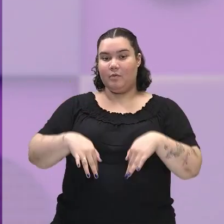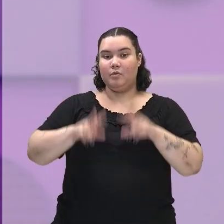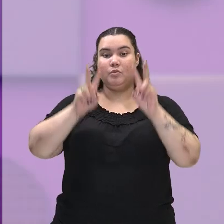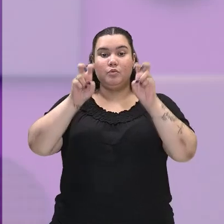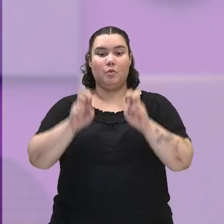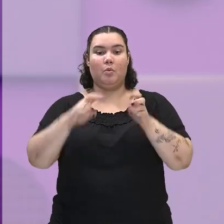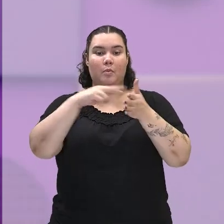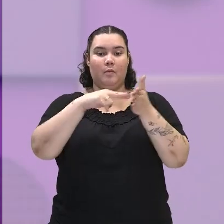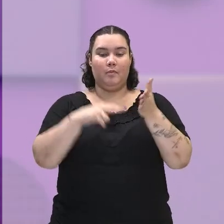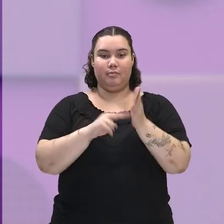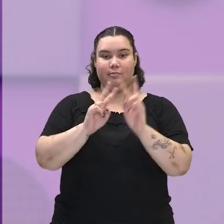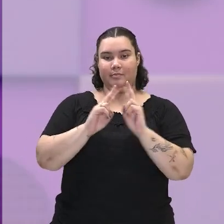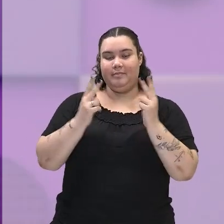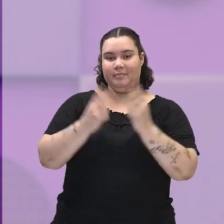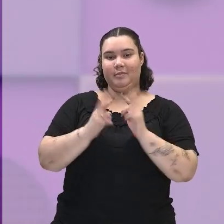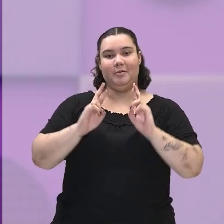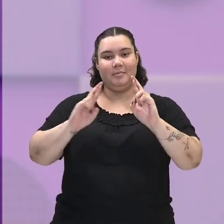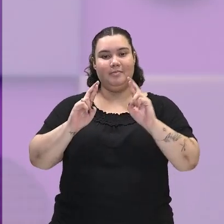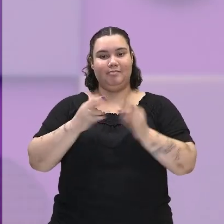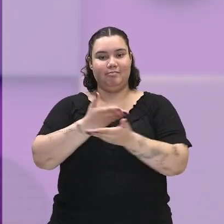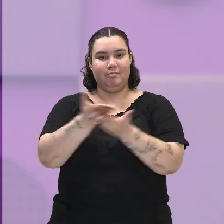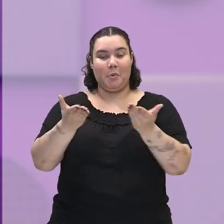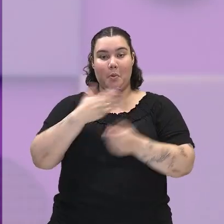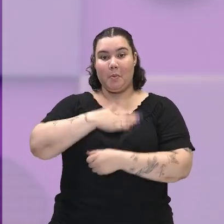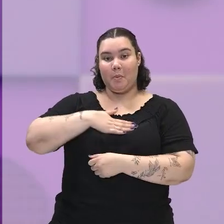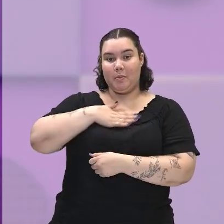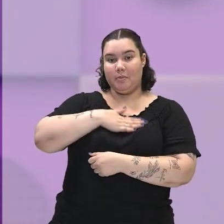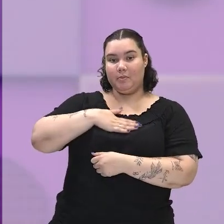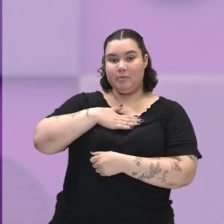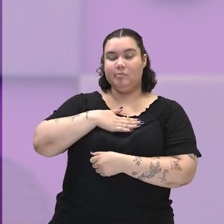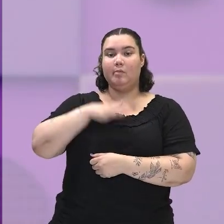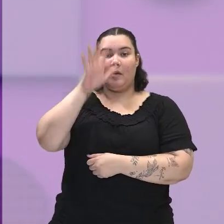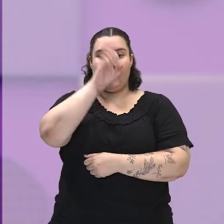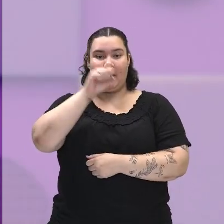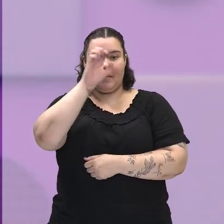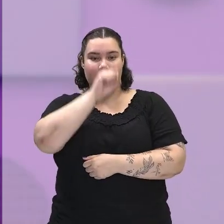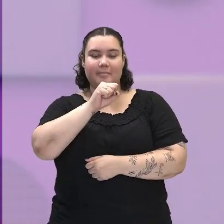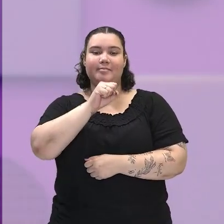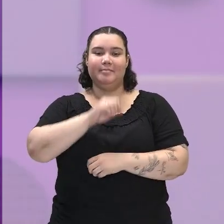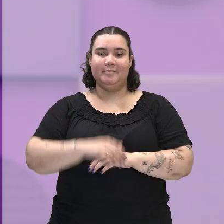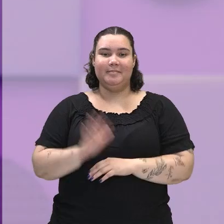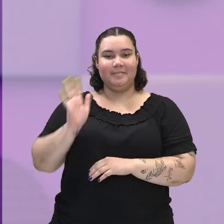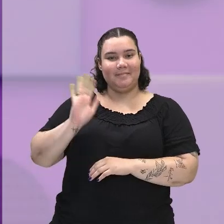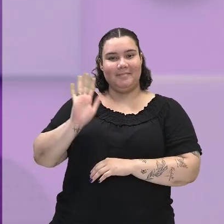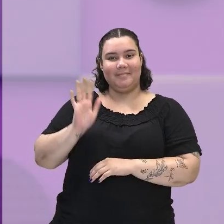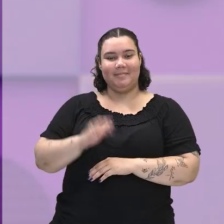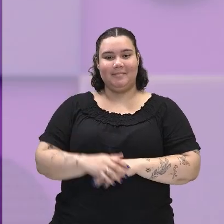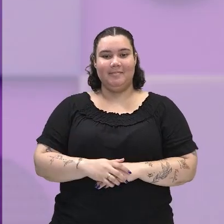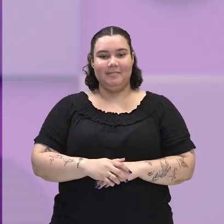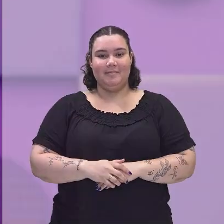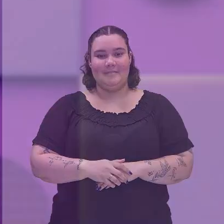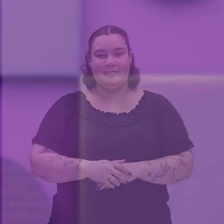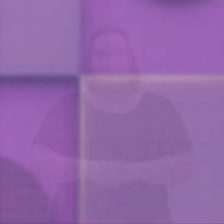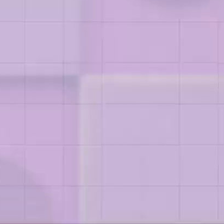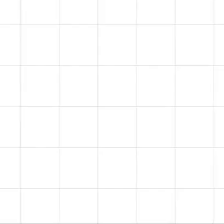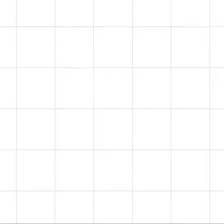do prisma. Espero que tenha sido muito boa para você e até o nosso próximo encontro.